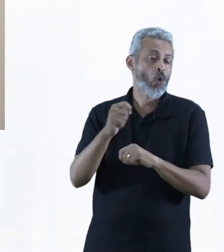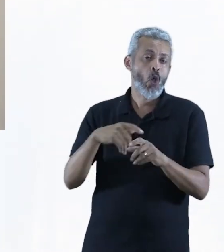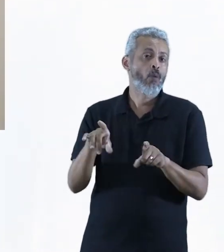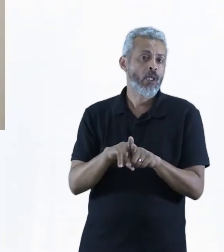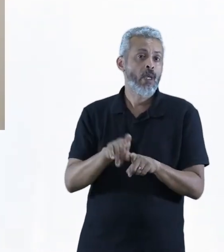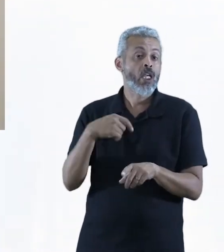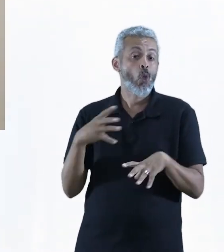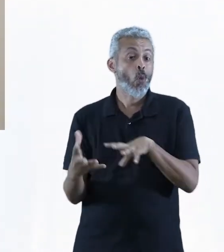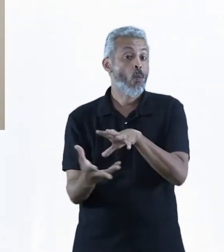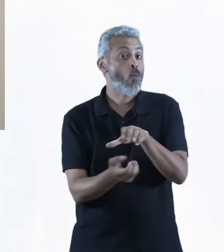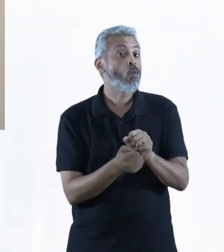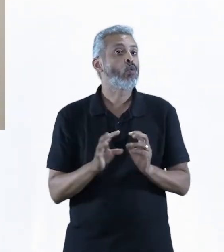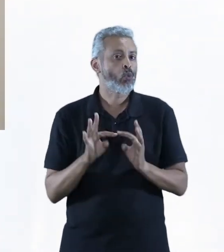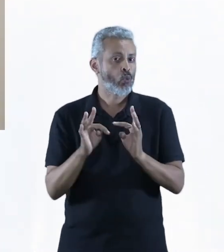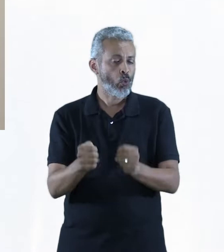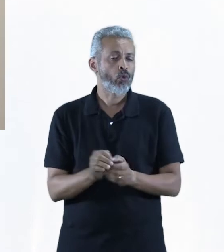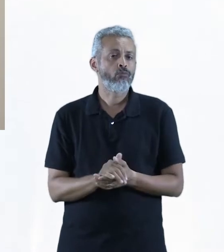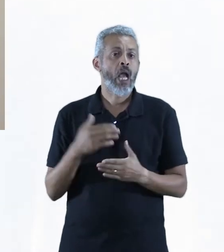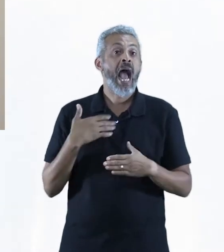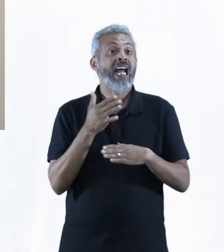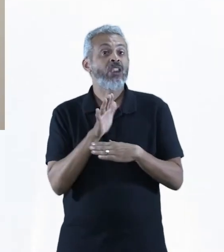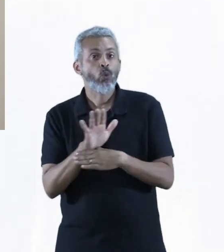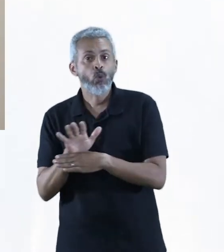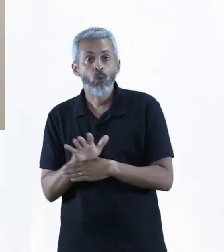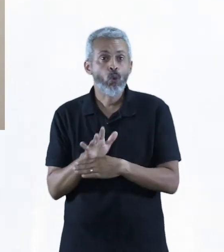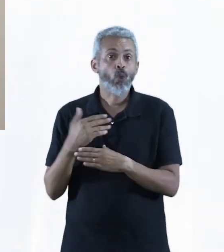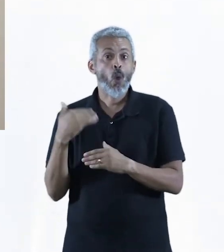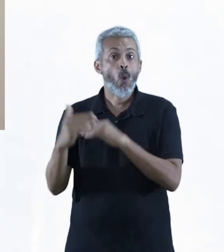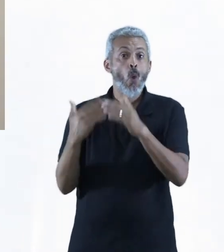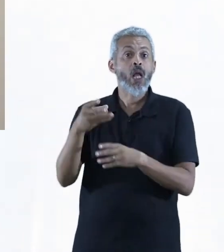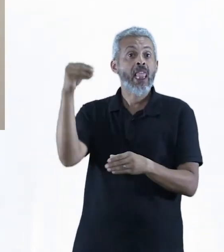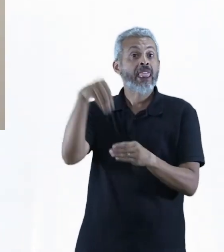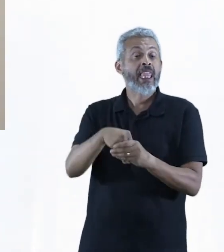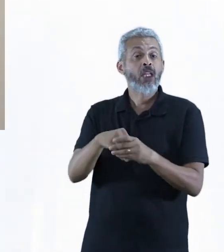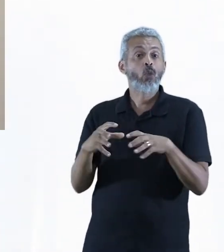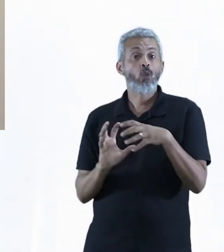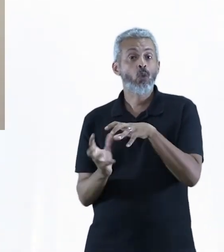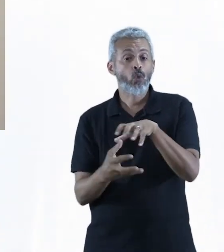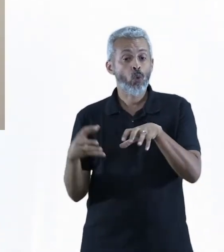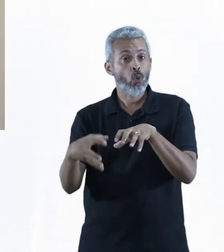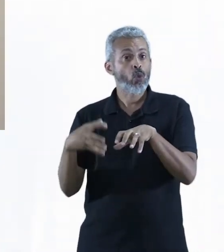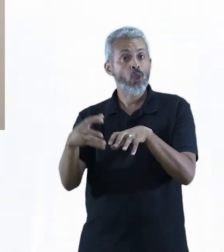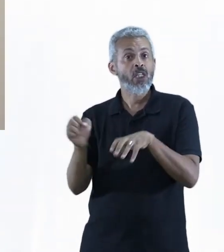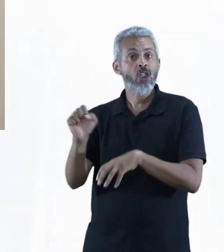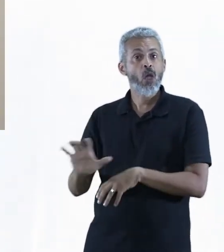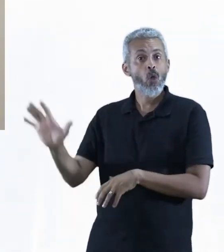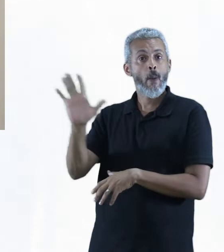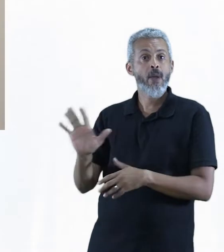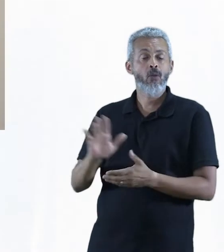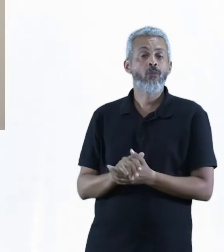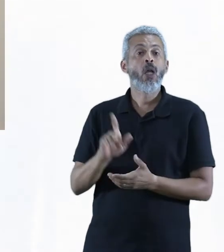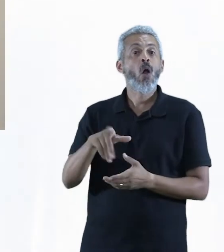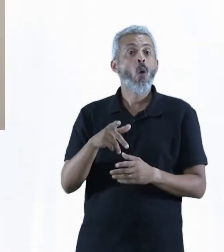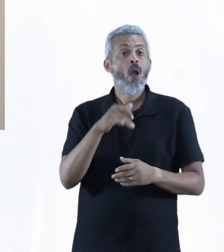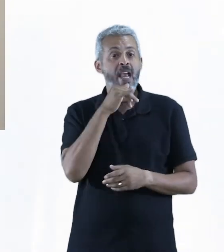no mundo todo. Inclusive, claro, favorecendo esse crescimento dentro do próprio continente europeu e fora. Vou dar o